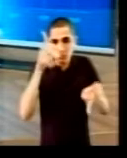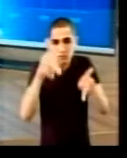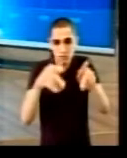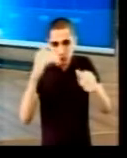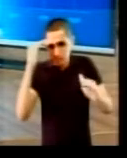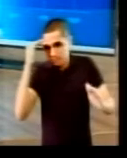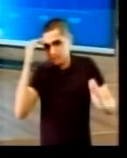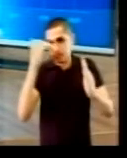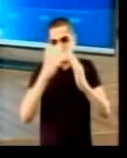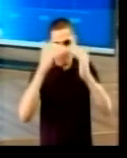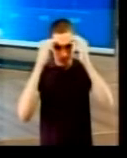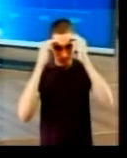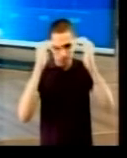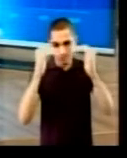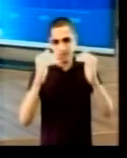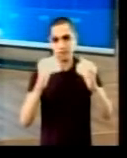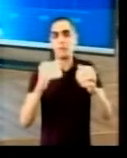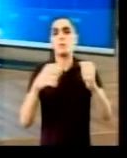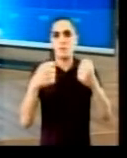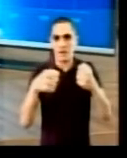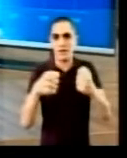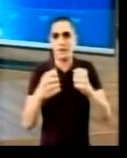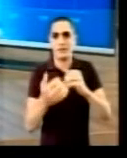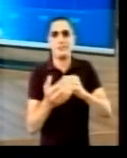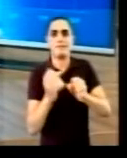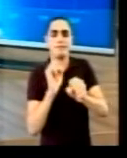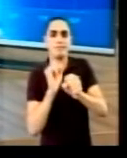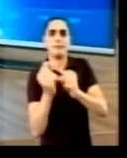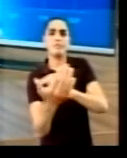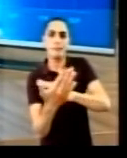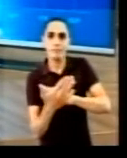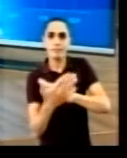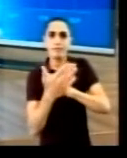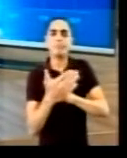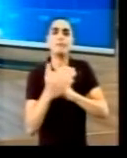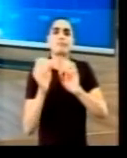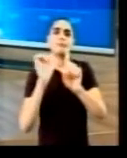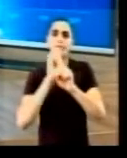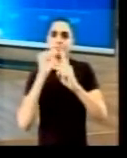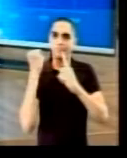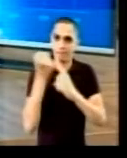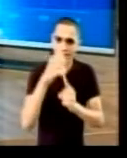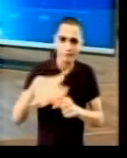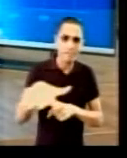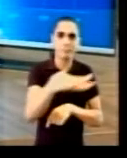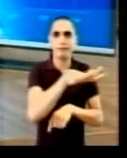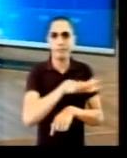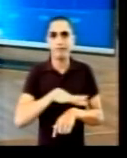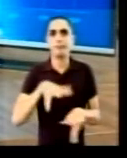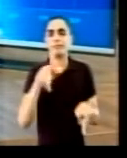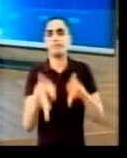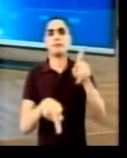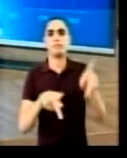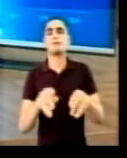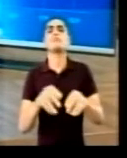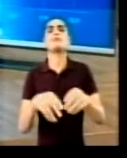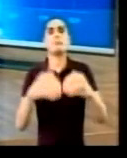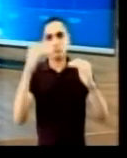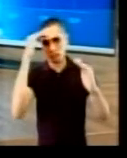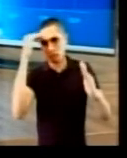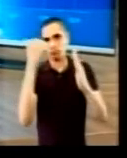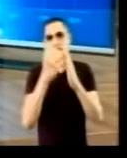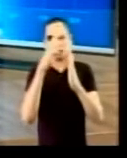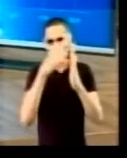sociedade, para que esses leitos de ocupação se permaneçam e caiam mais, e que não